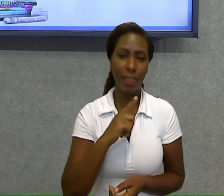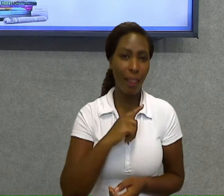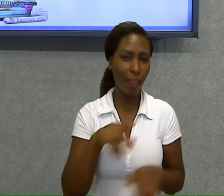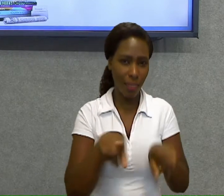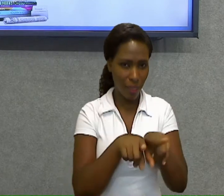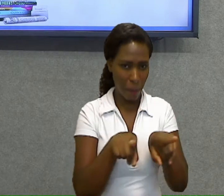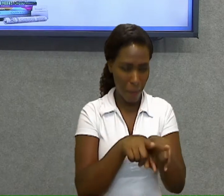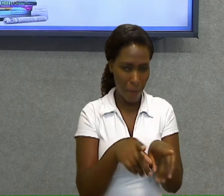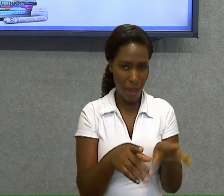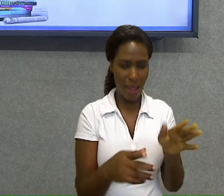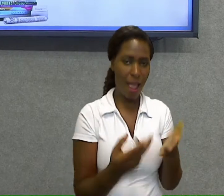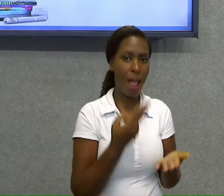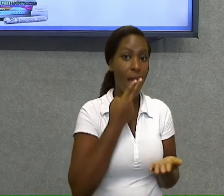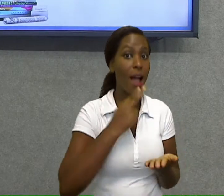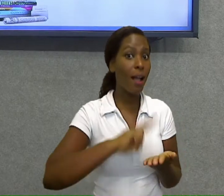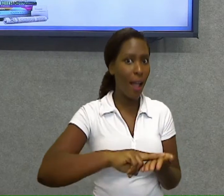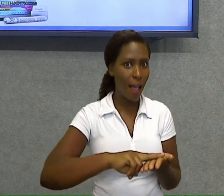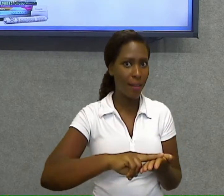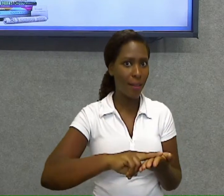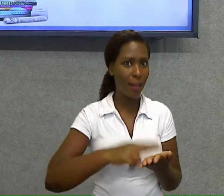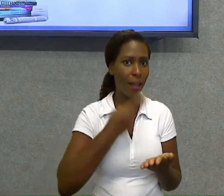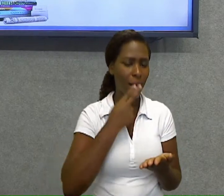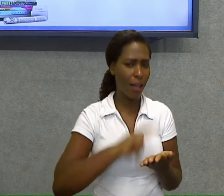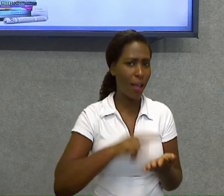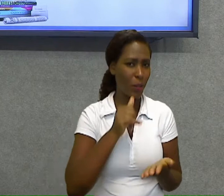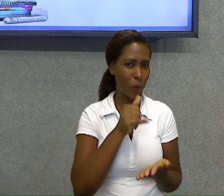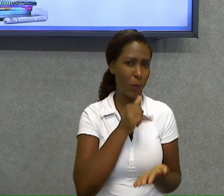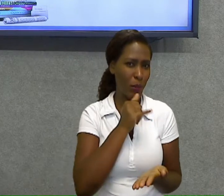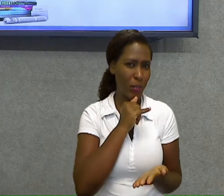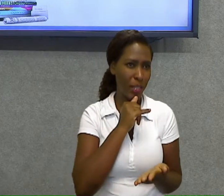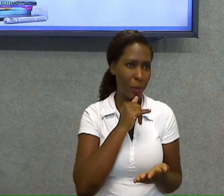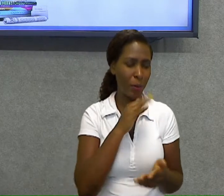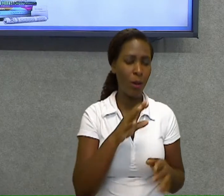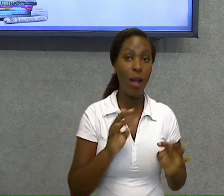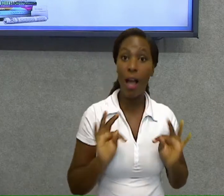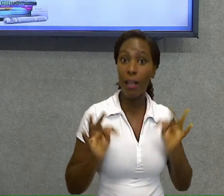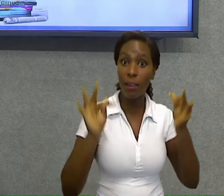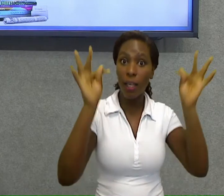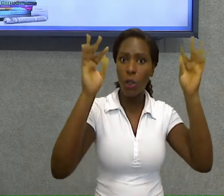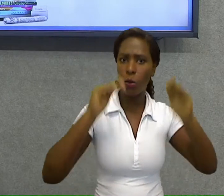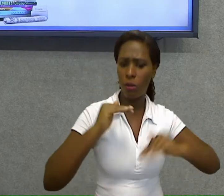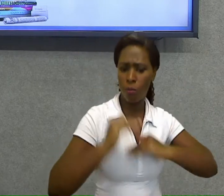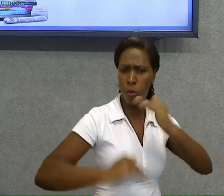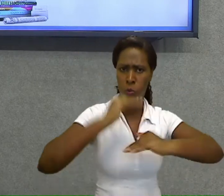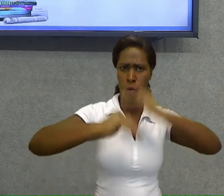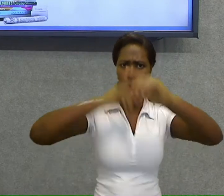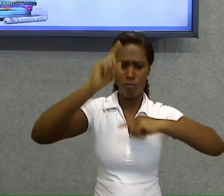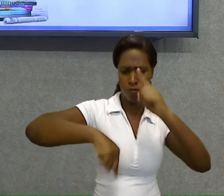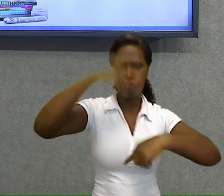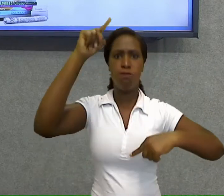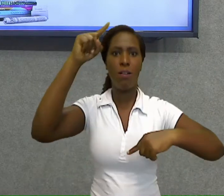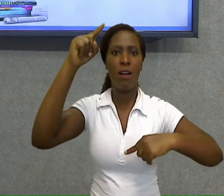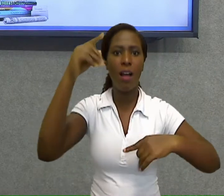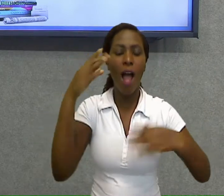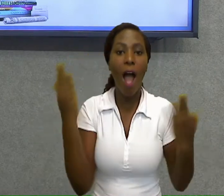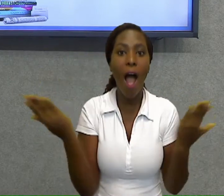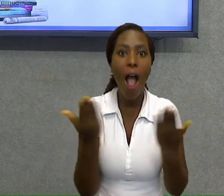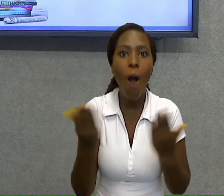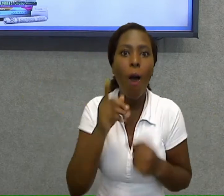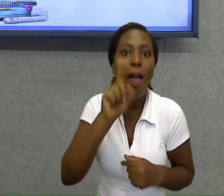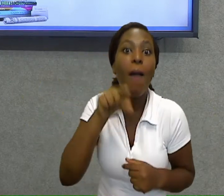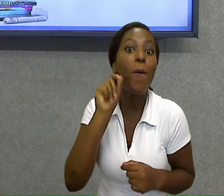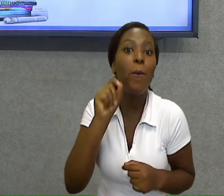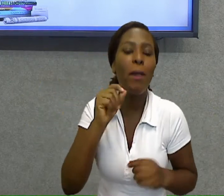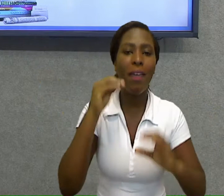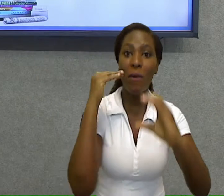do advento da tecnologia foi transformada em quê? No e-mail. É um meio de comunicação que substituiu o